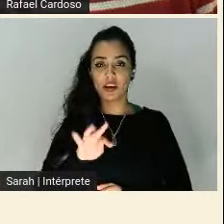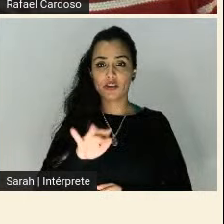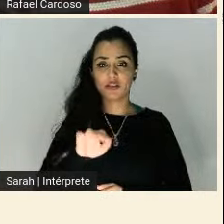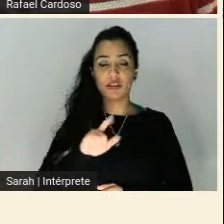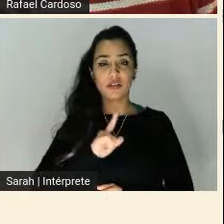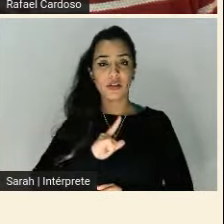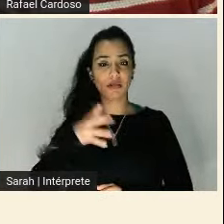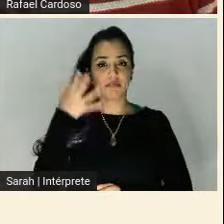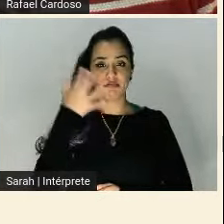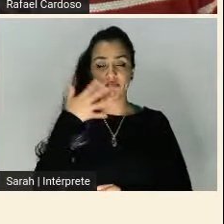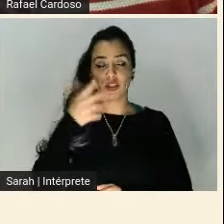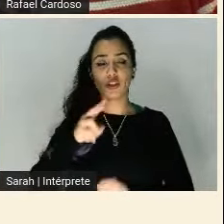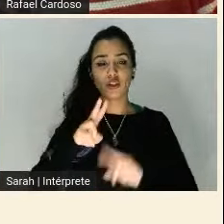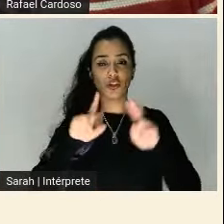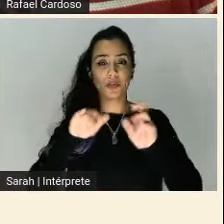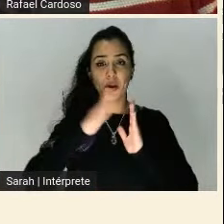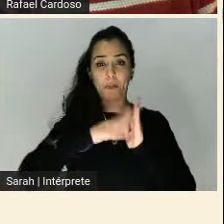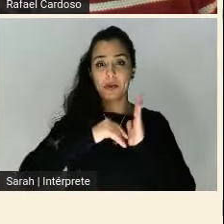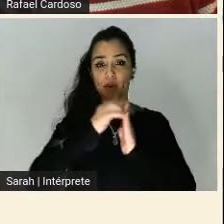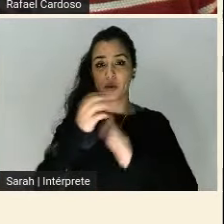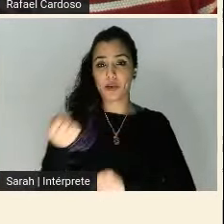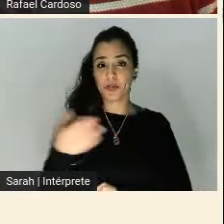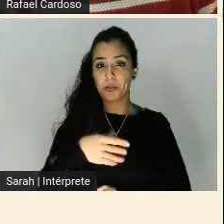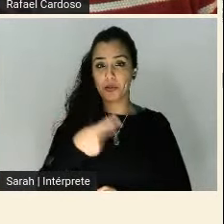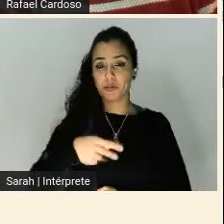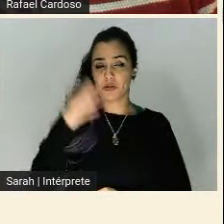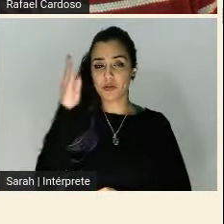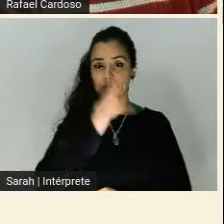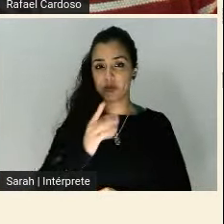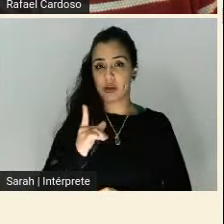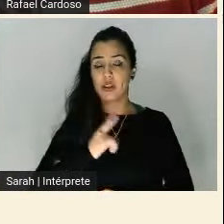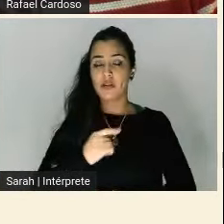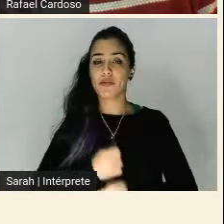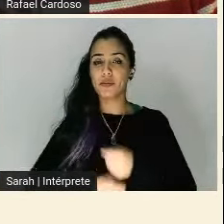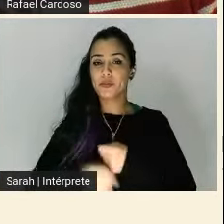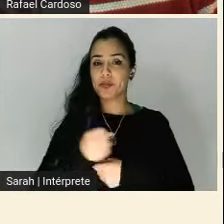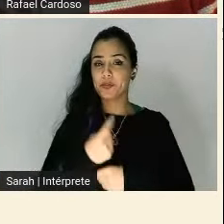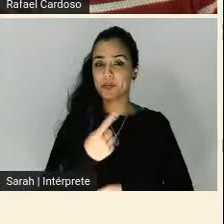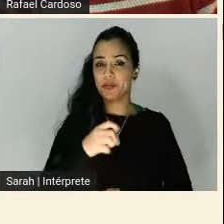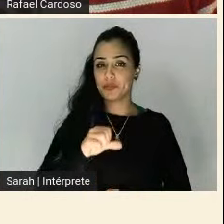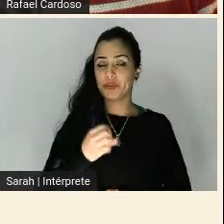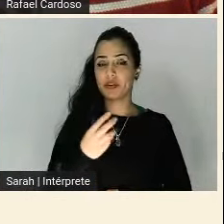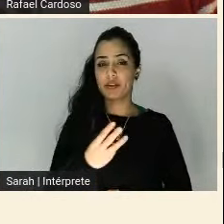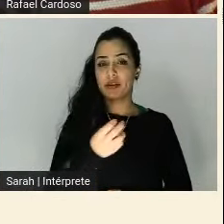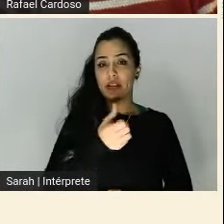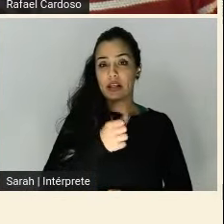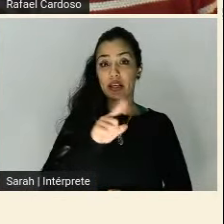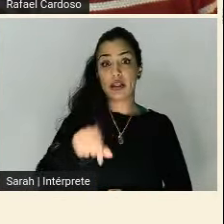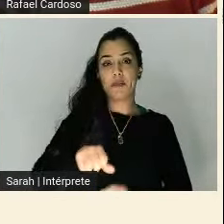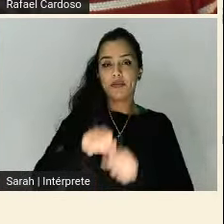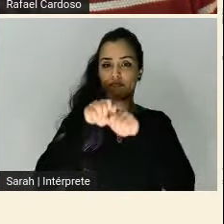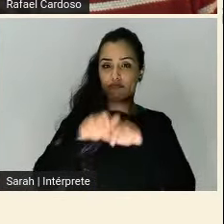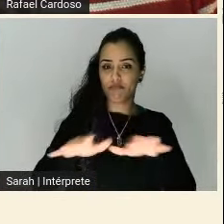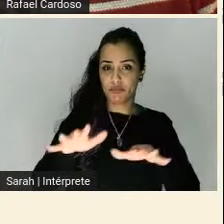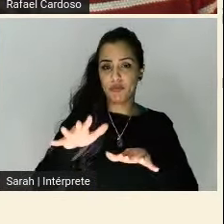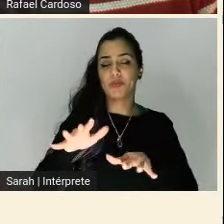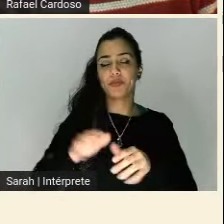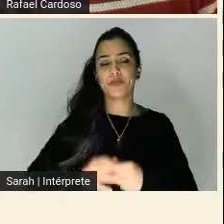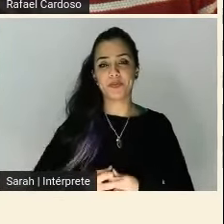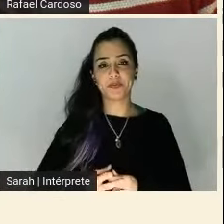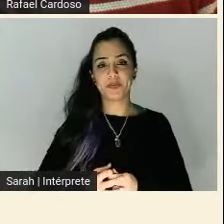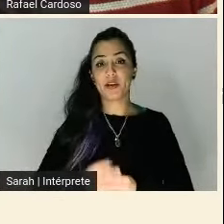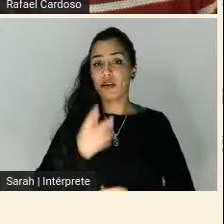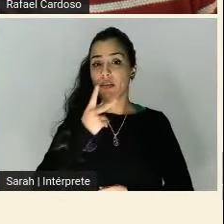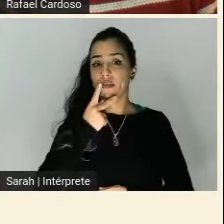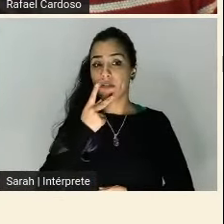A Pintura Moderna no Brasil, pronunciada em 1936 e publicada no ano seguinte, defende que a pintura